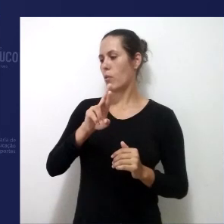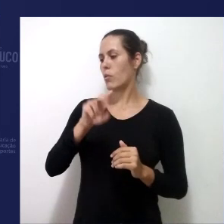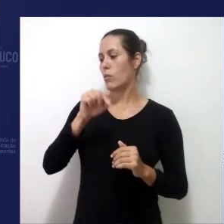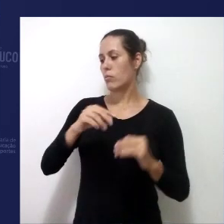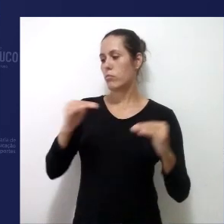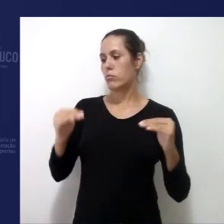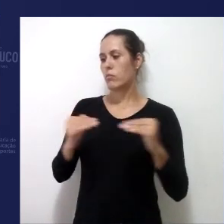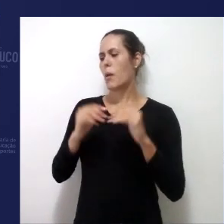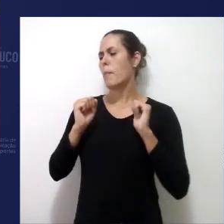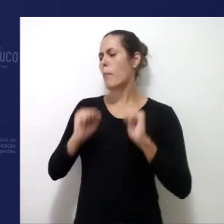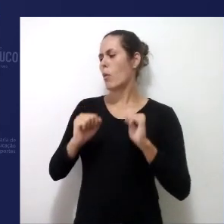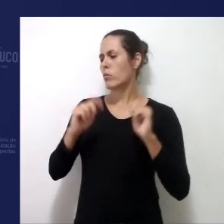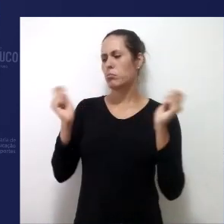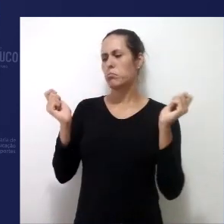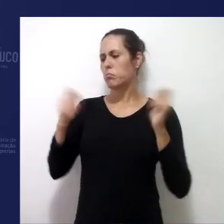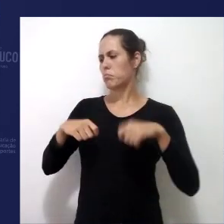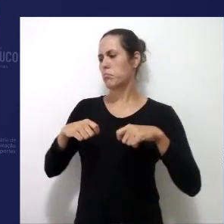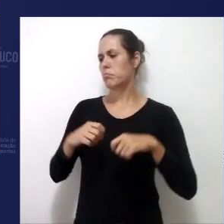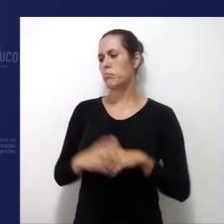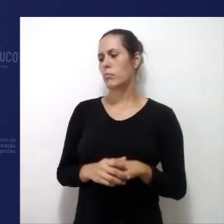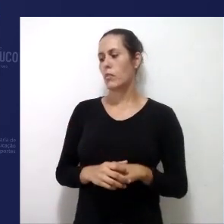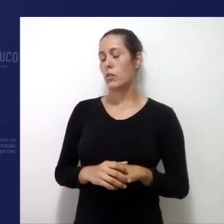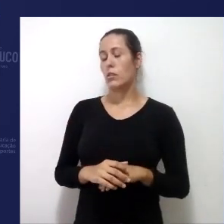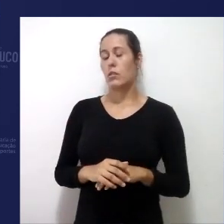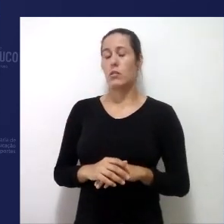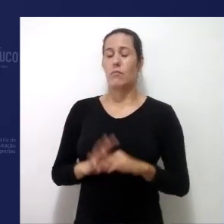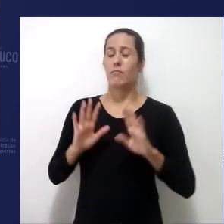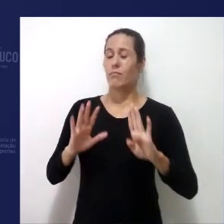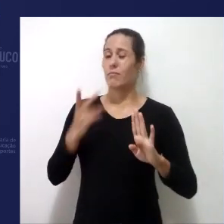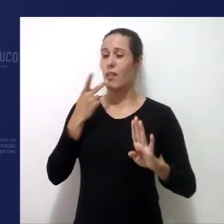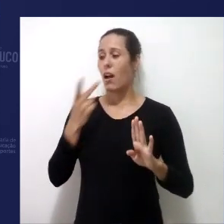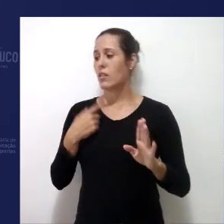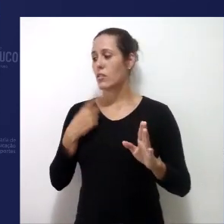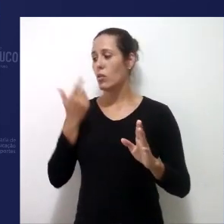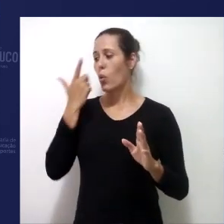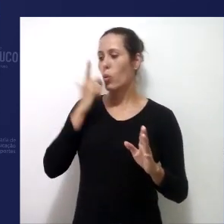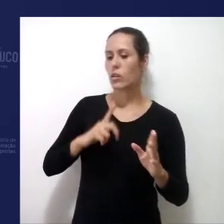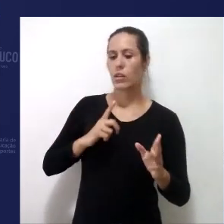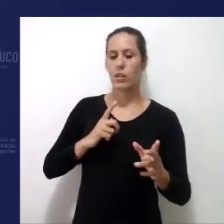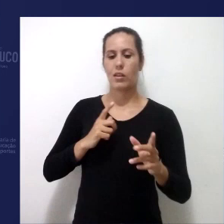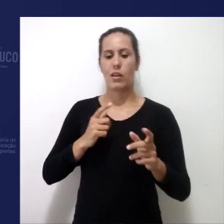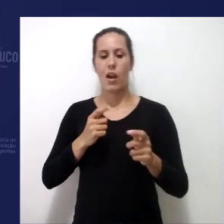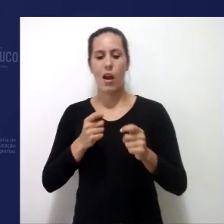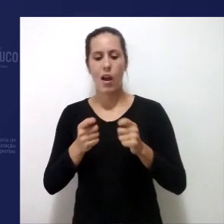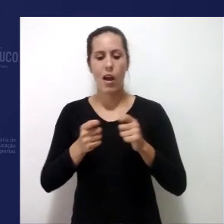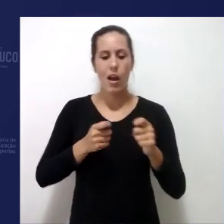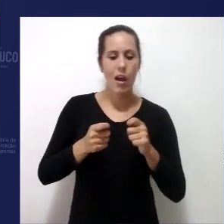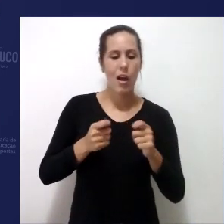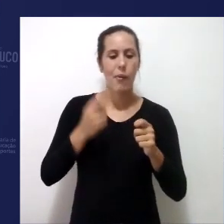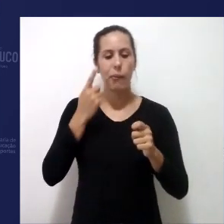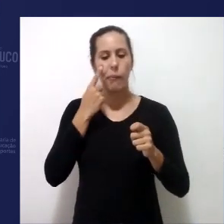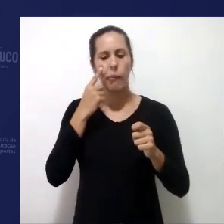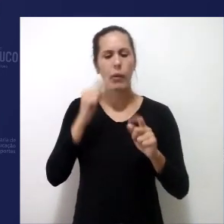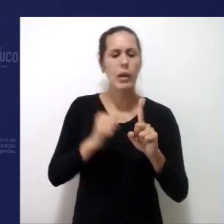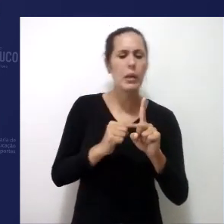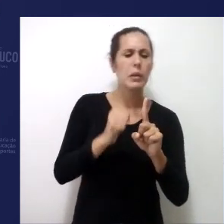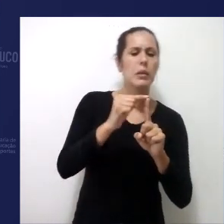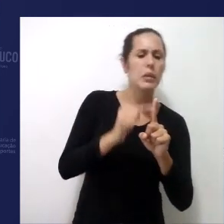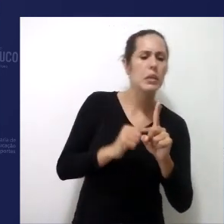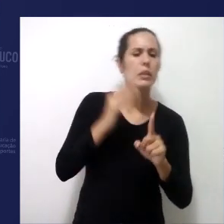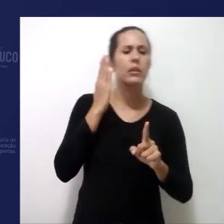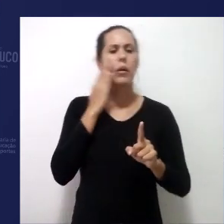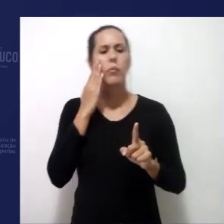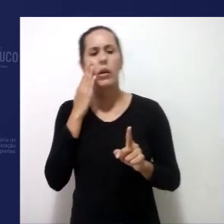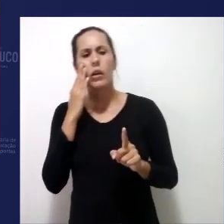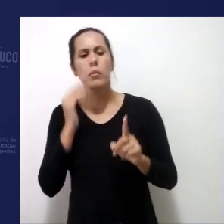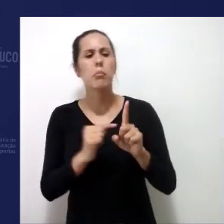uma quantidade máxima de vapor que essa mesma porção ela pode suportar. E para se medir a questão da